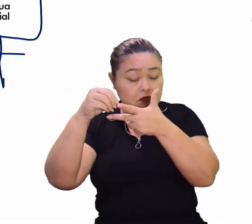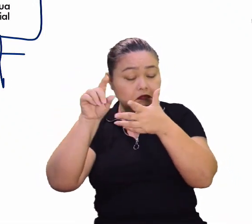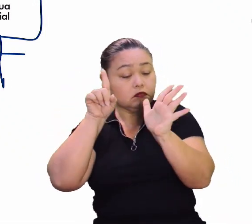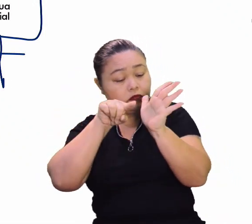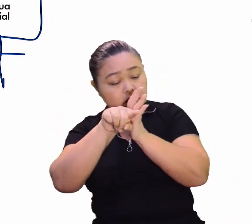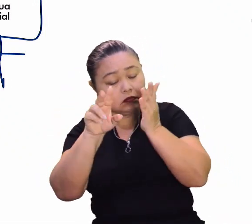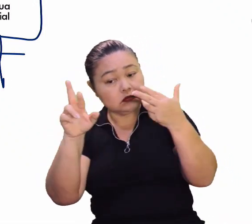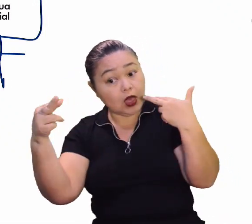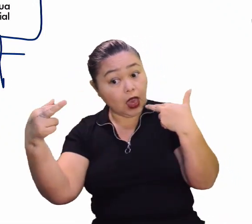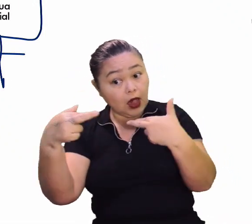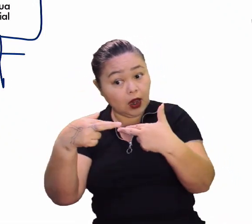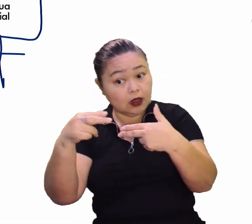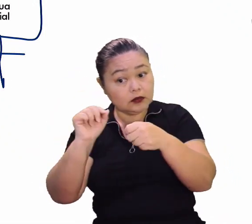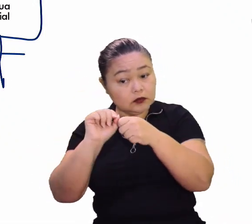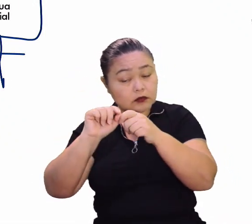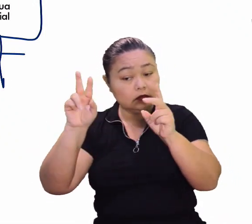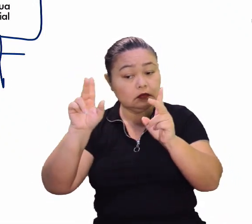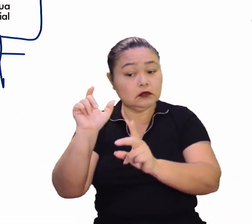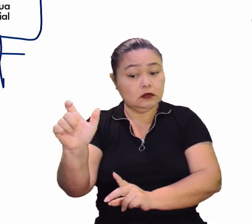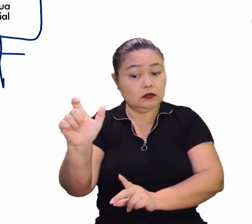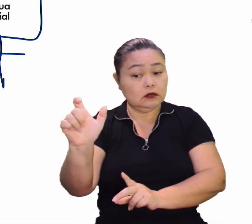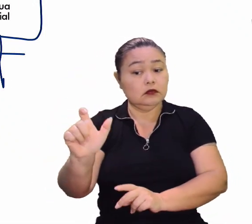relacionada, professor. Beleza.